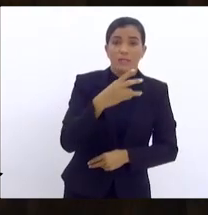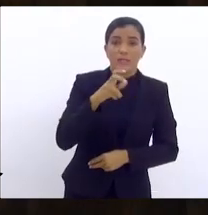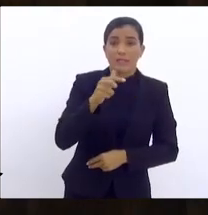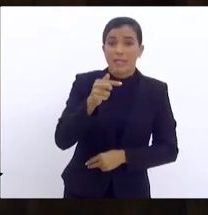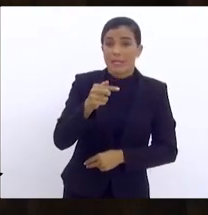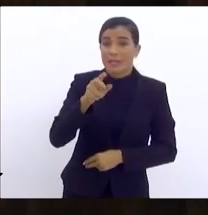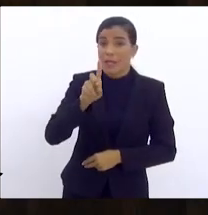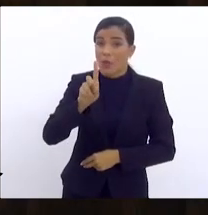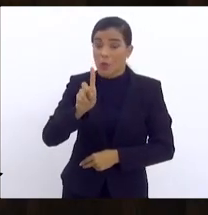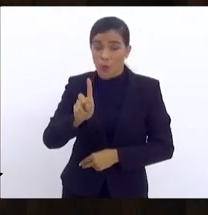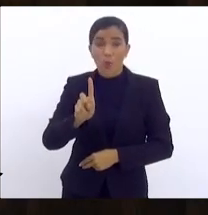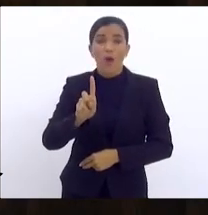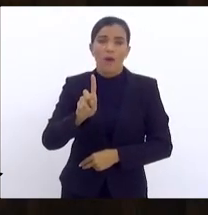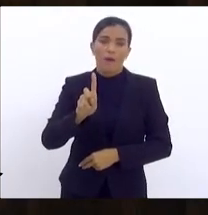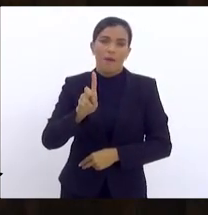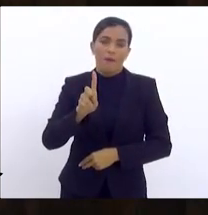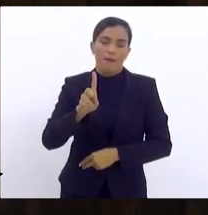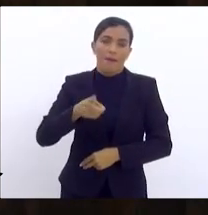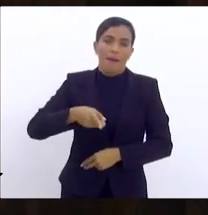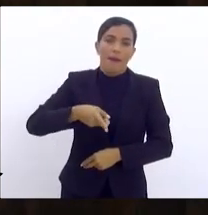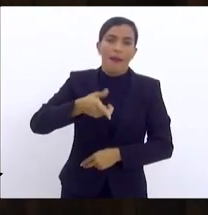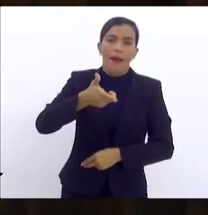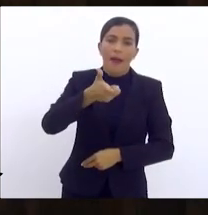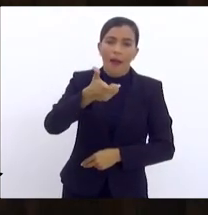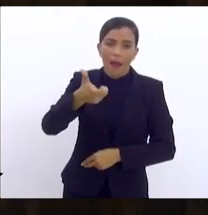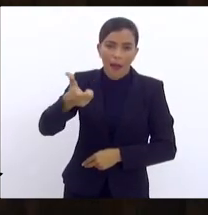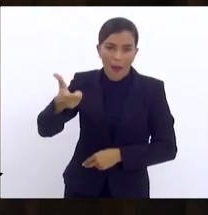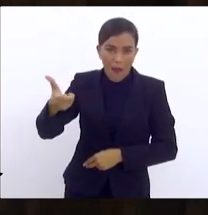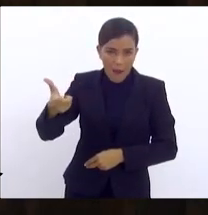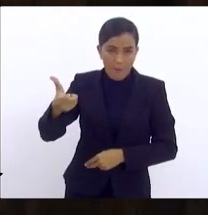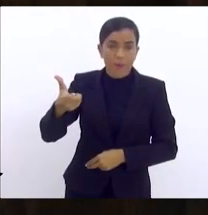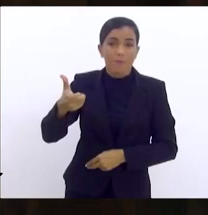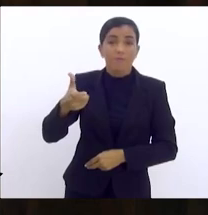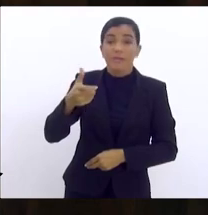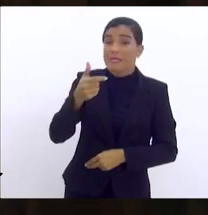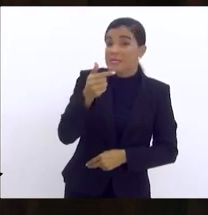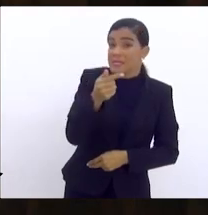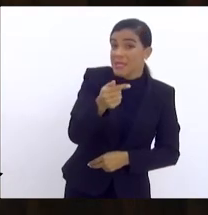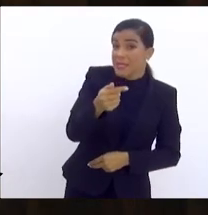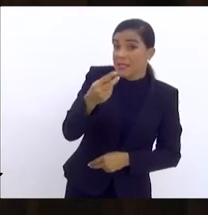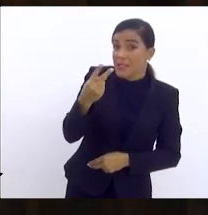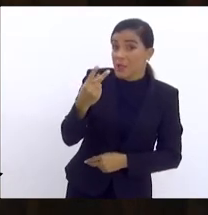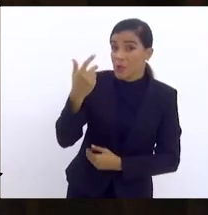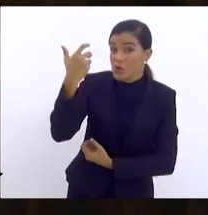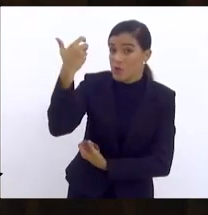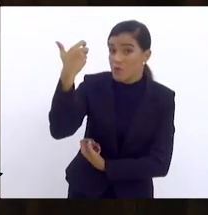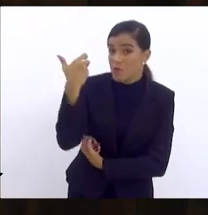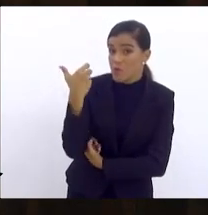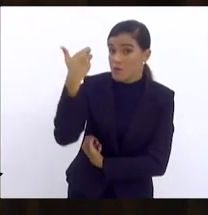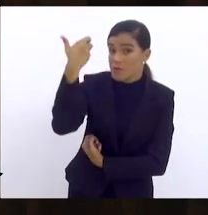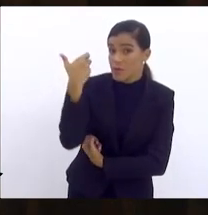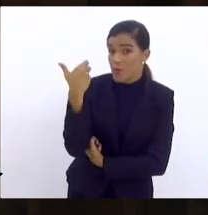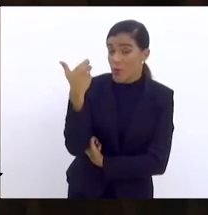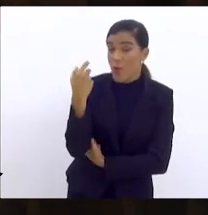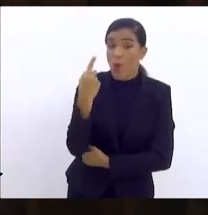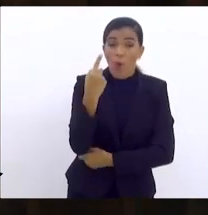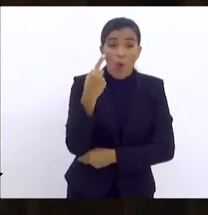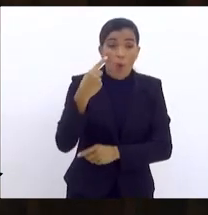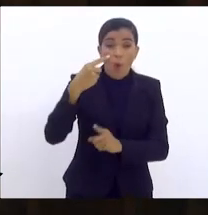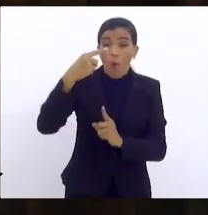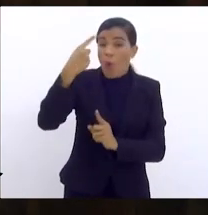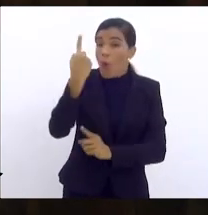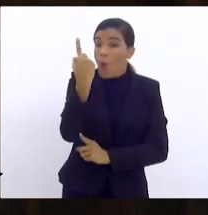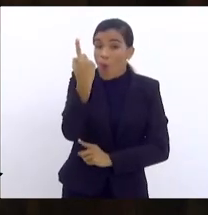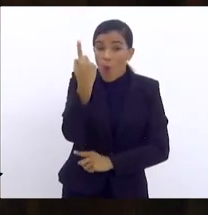dentre elas deputado mas coberto 62 fuzis um quarto dos fuzis apreendidos